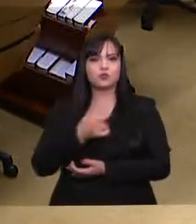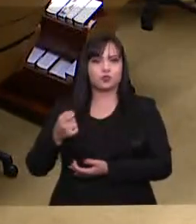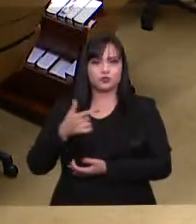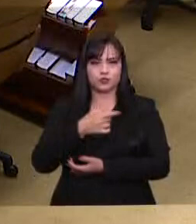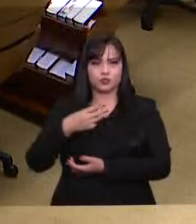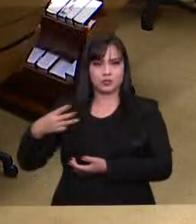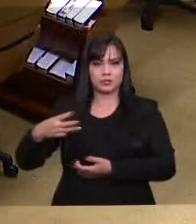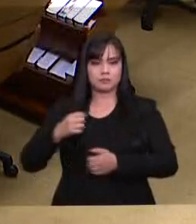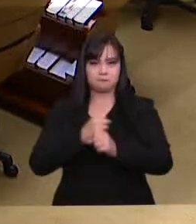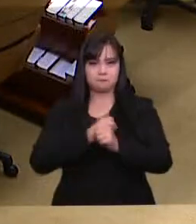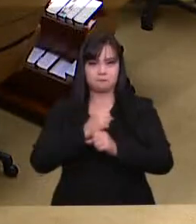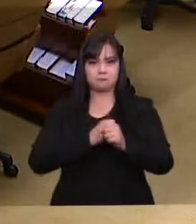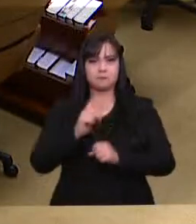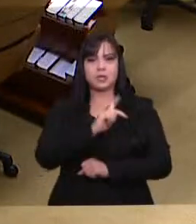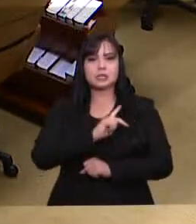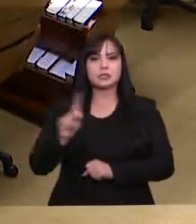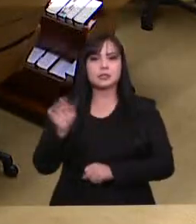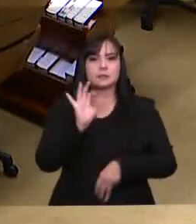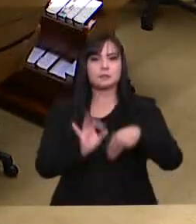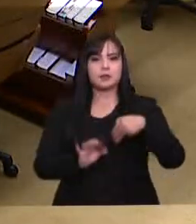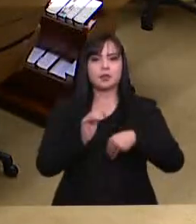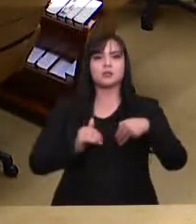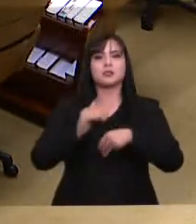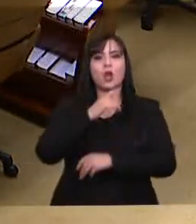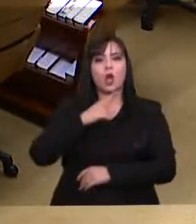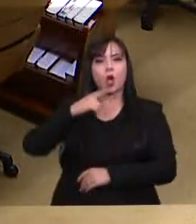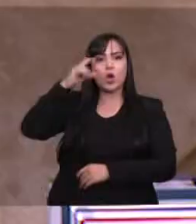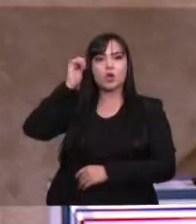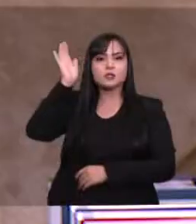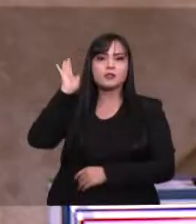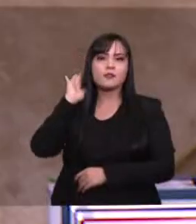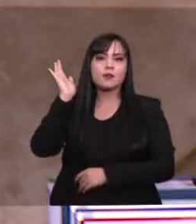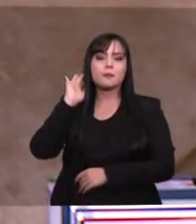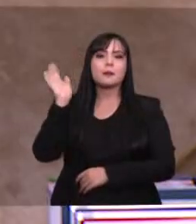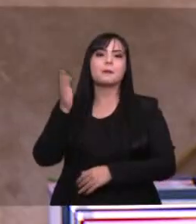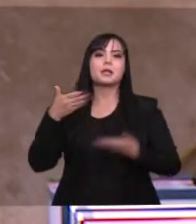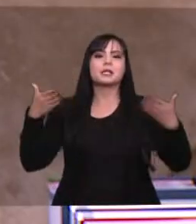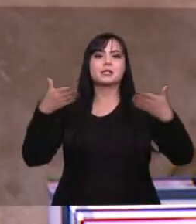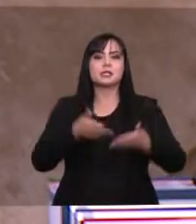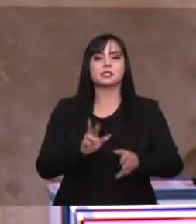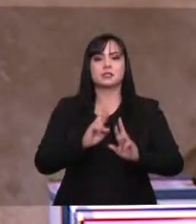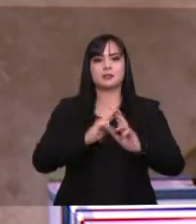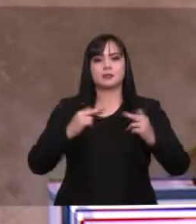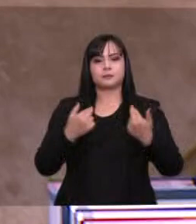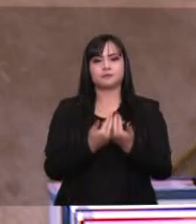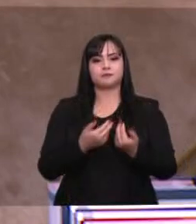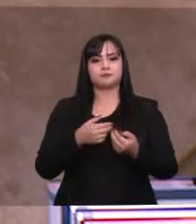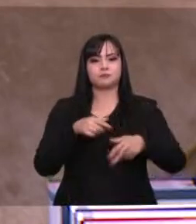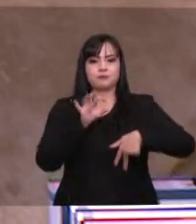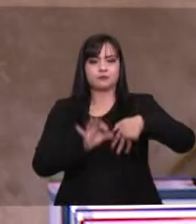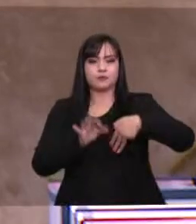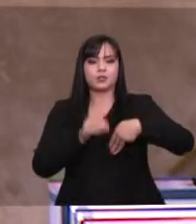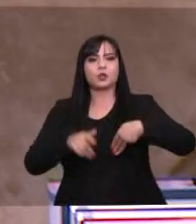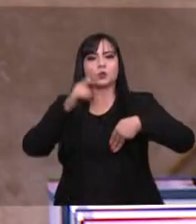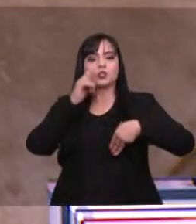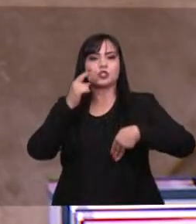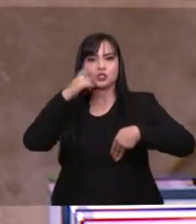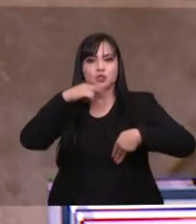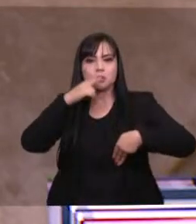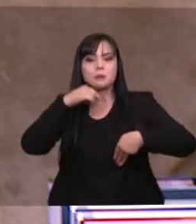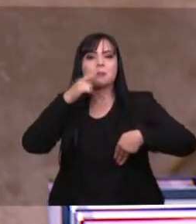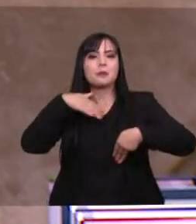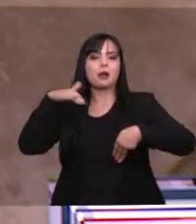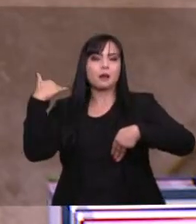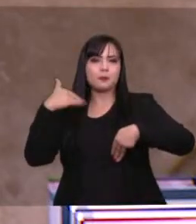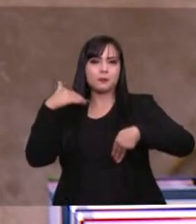2023 Presidência da senhora Ministra Rosa Weber presentes na sessão os senhores ministros Gilmar Mendes Carmem